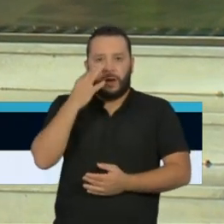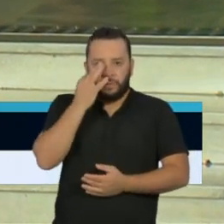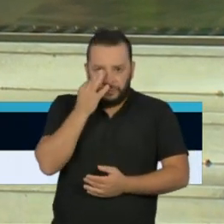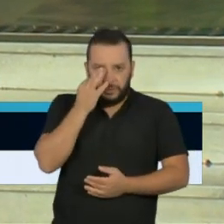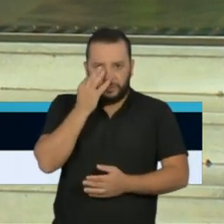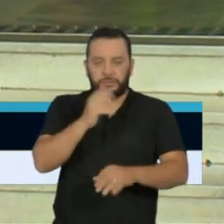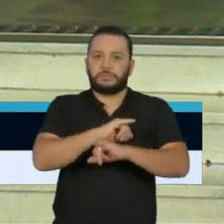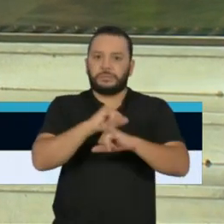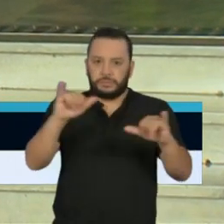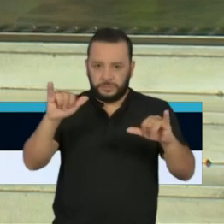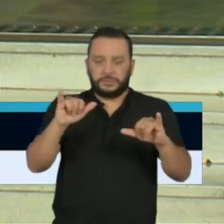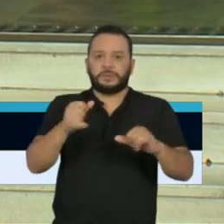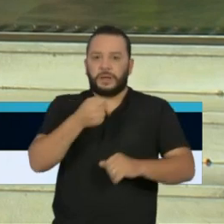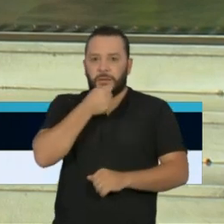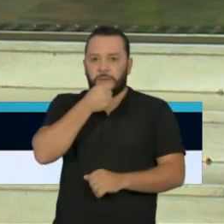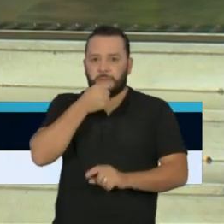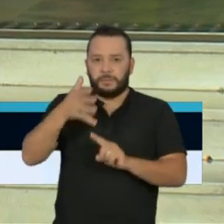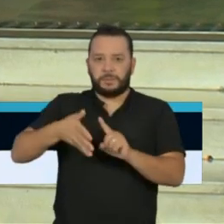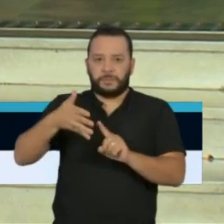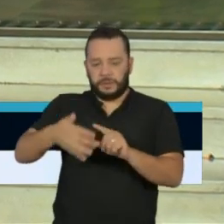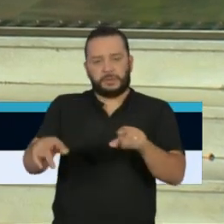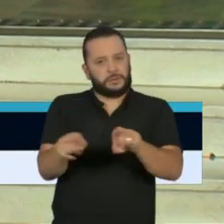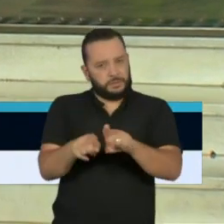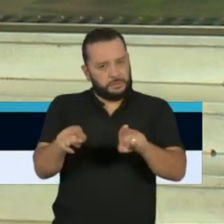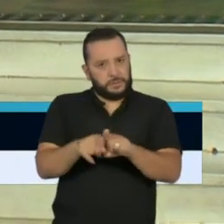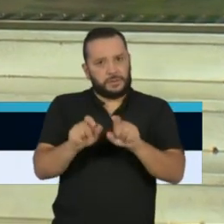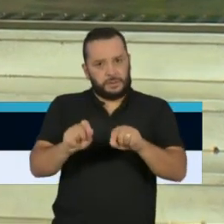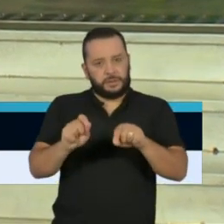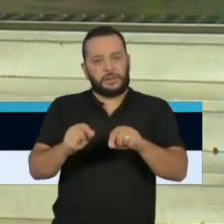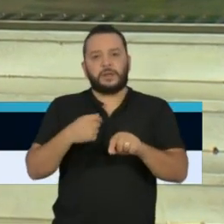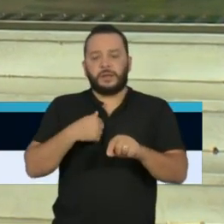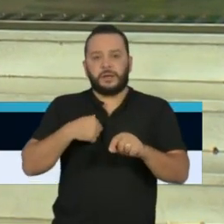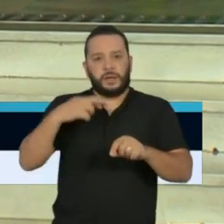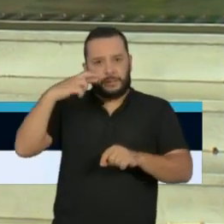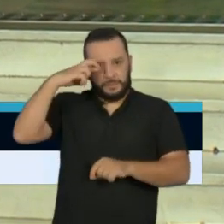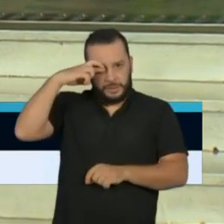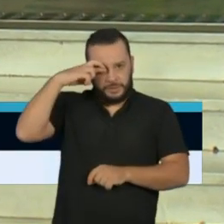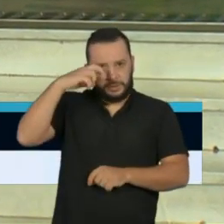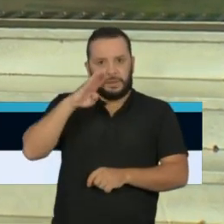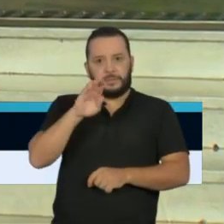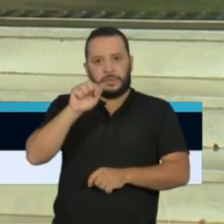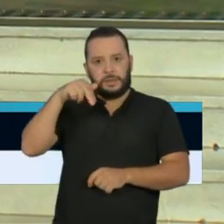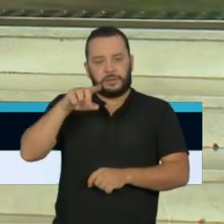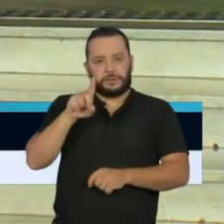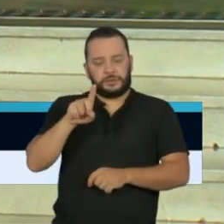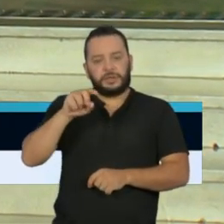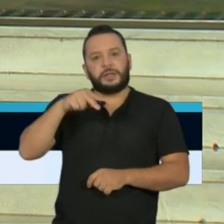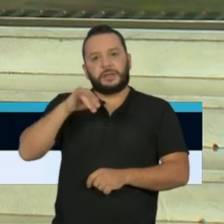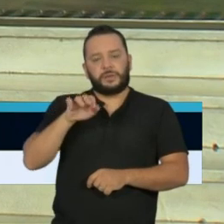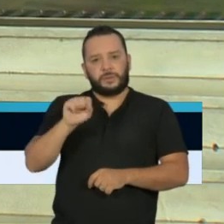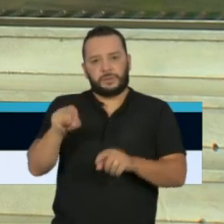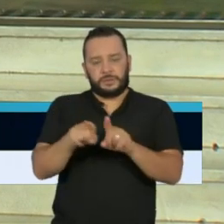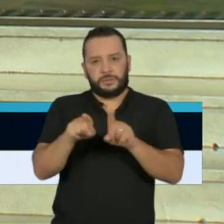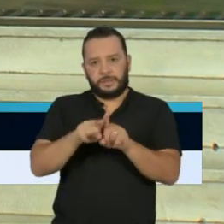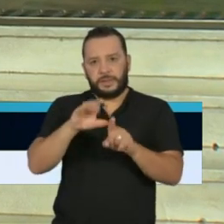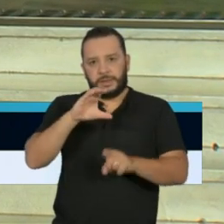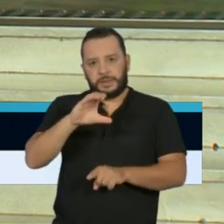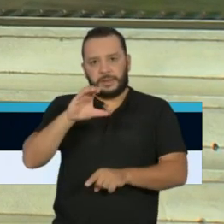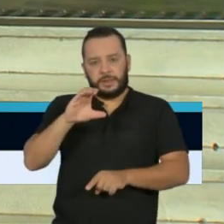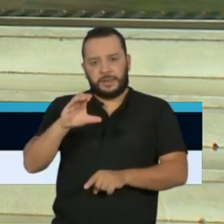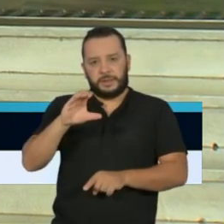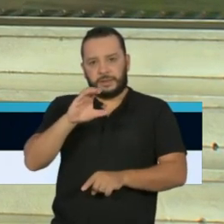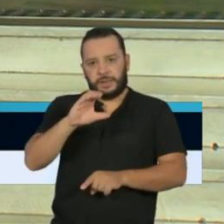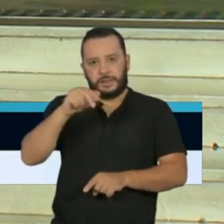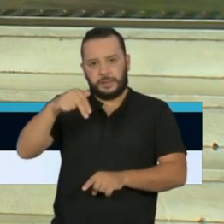também das nossas coletivas, o mesmo em relação à TV Band, à Band News, à CNN e à Globo